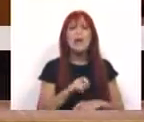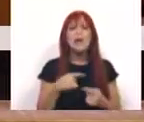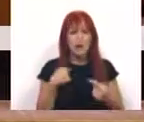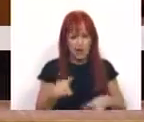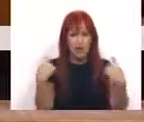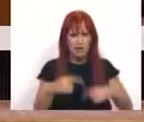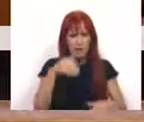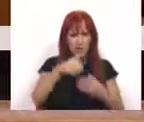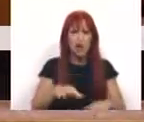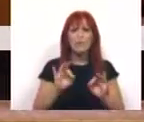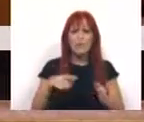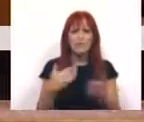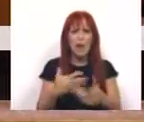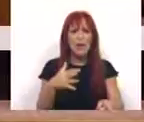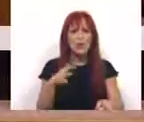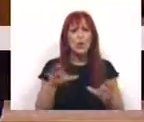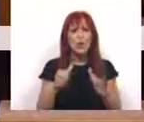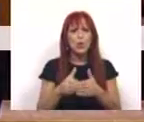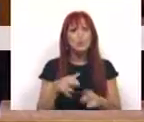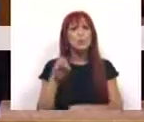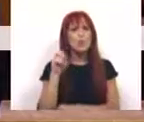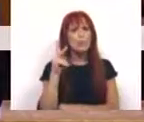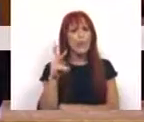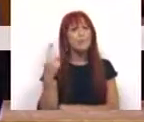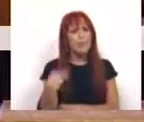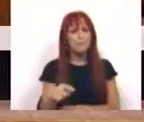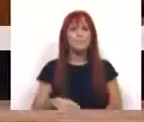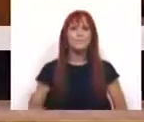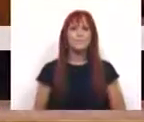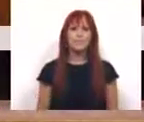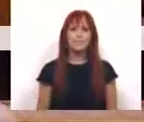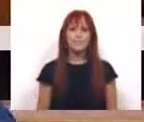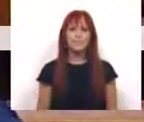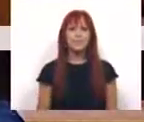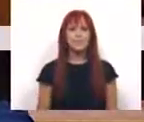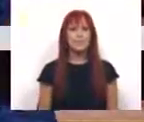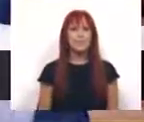contará, portanto, com o voto favorável do Grupo Parlamentar do Partido Ecologista Os Verdes.